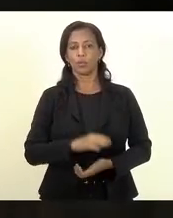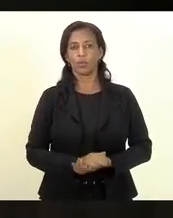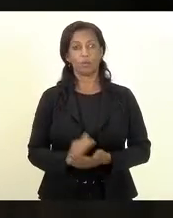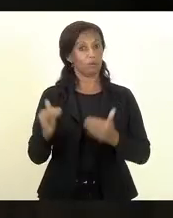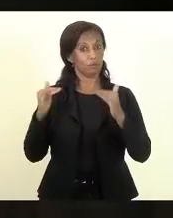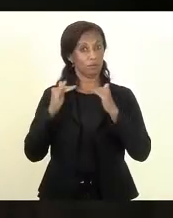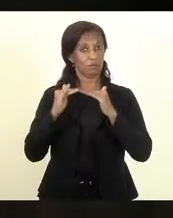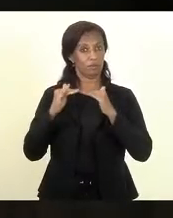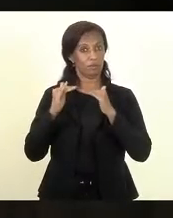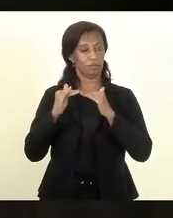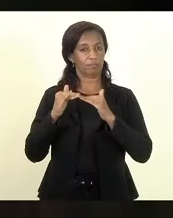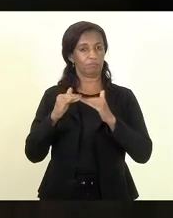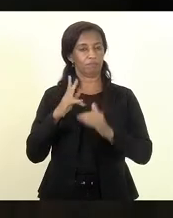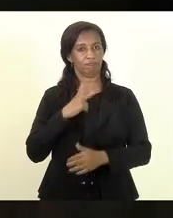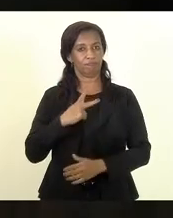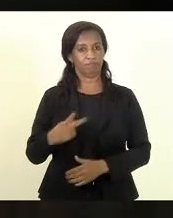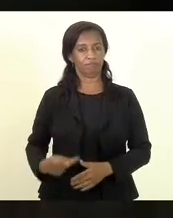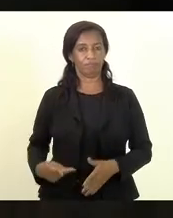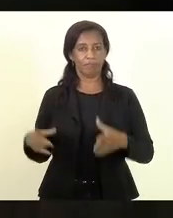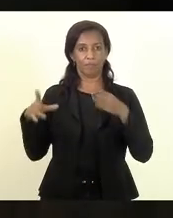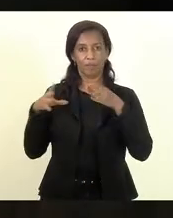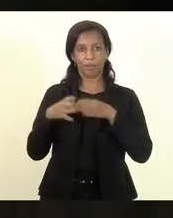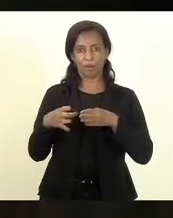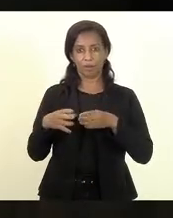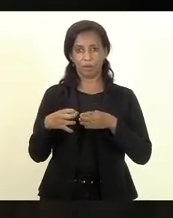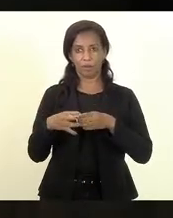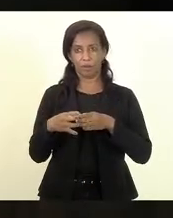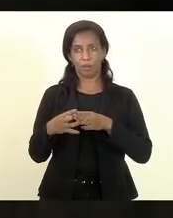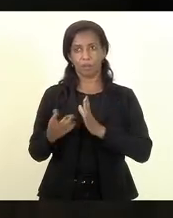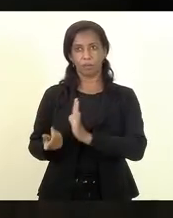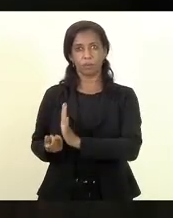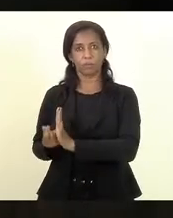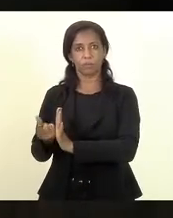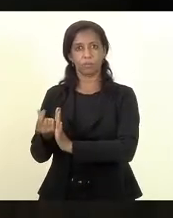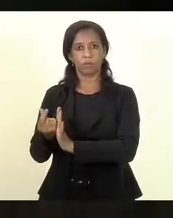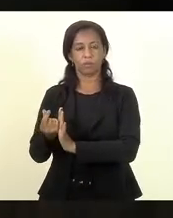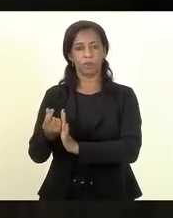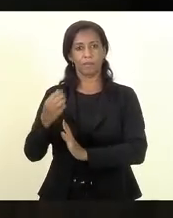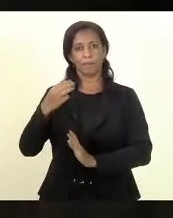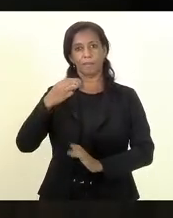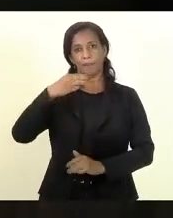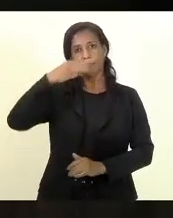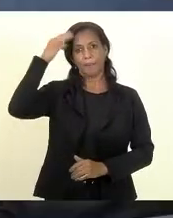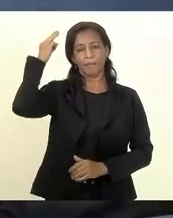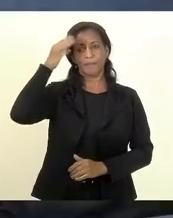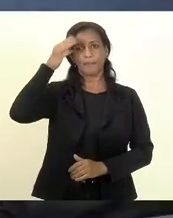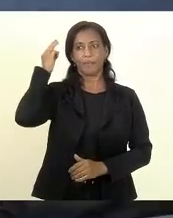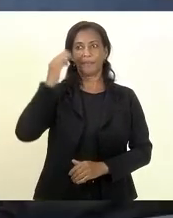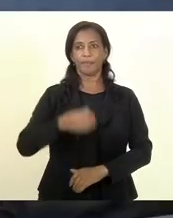Favorável, senhor presidente. Pela comissão de orçamento, deputado Márcio Pacheco.